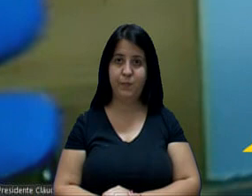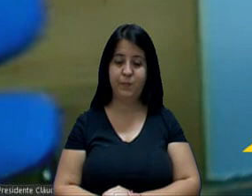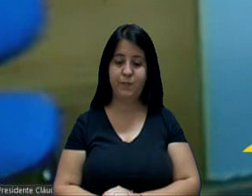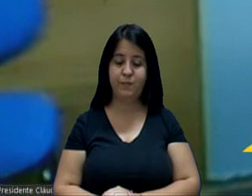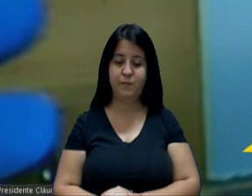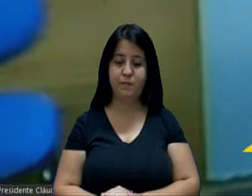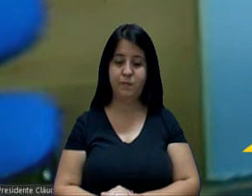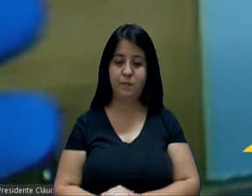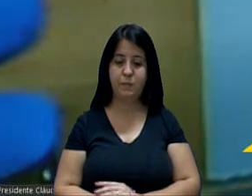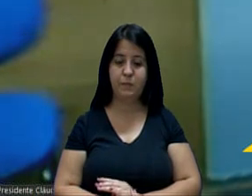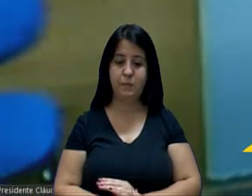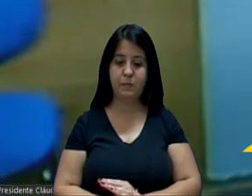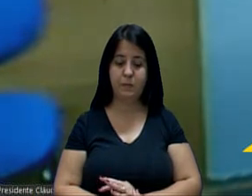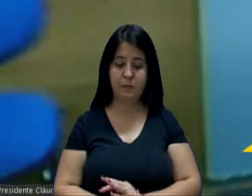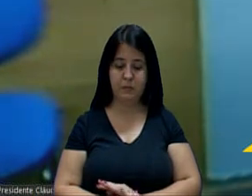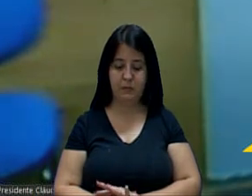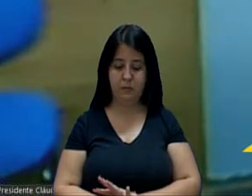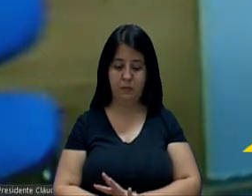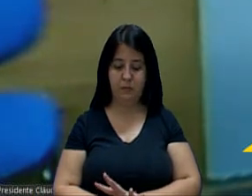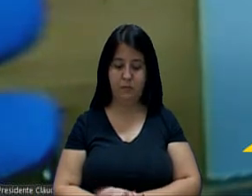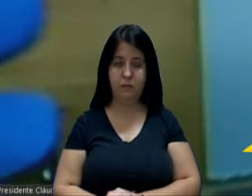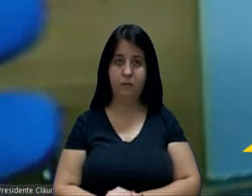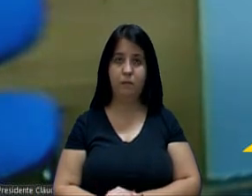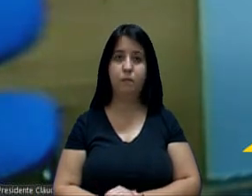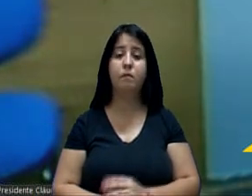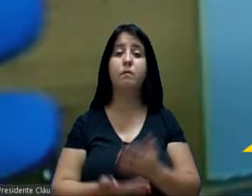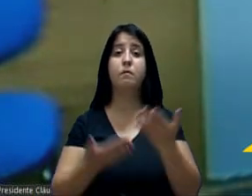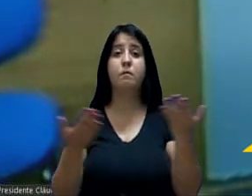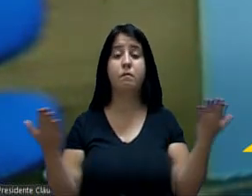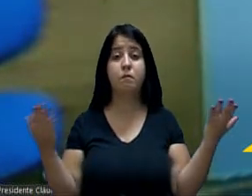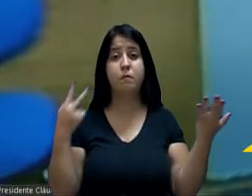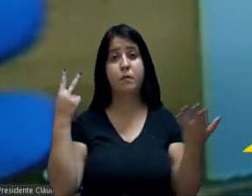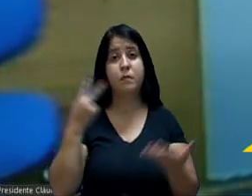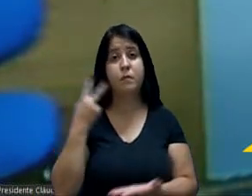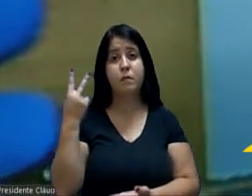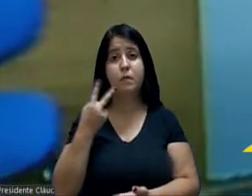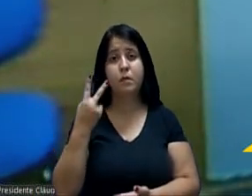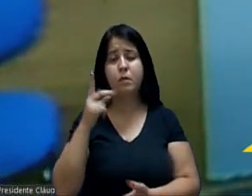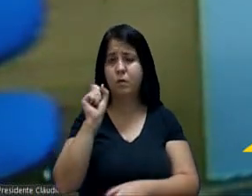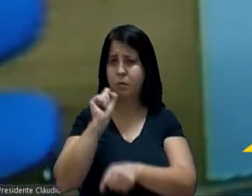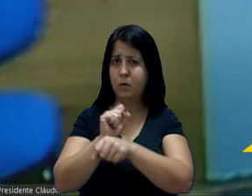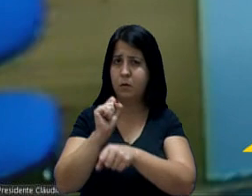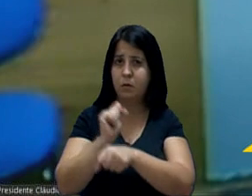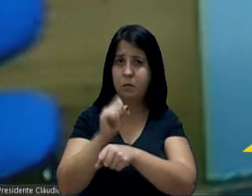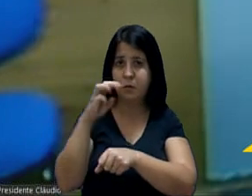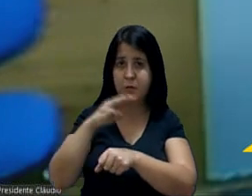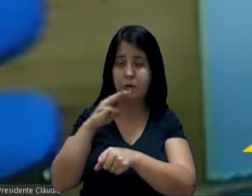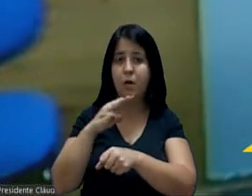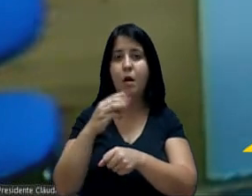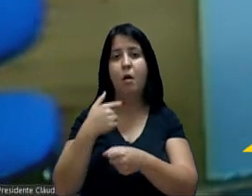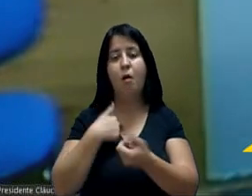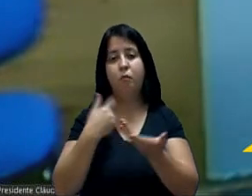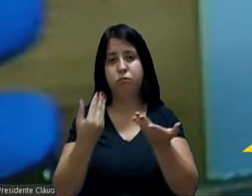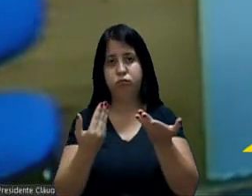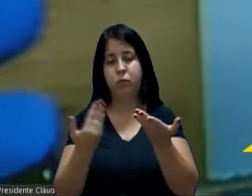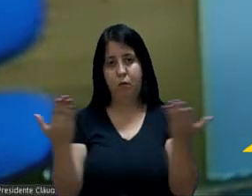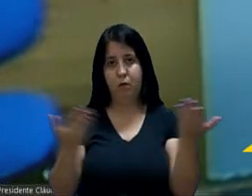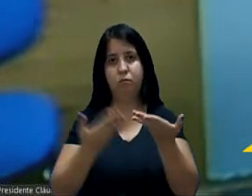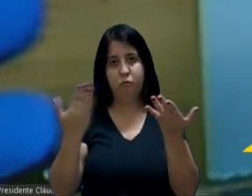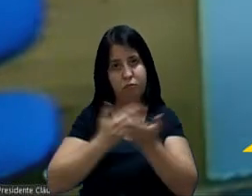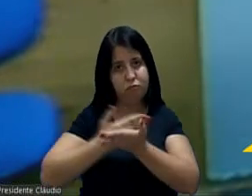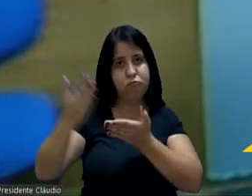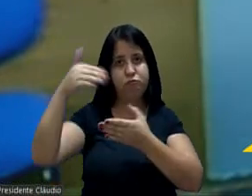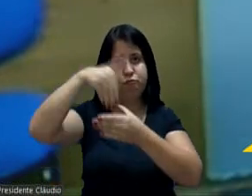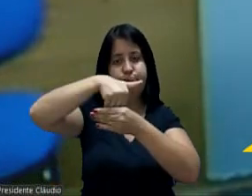O primeiro projeto. Depois o parecer da emenda. Senhores vereadores, um minutinho de atenção que eu vou colocar o projeto em votação. O